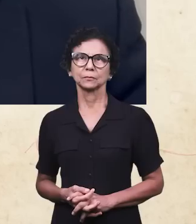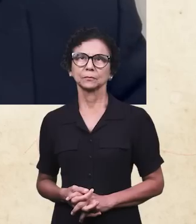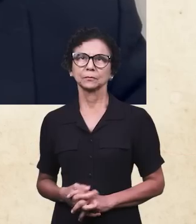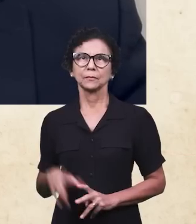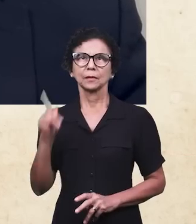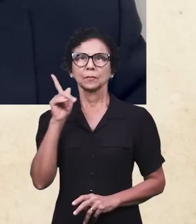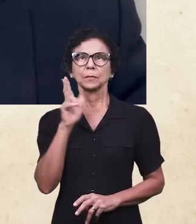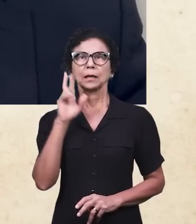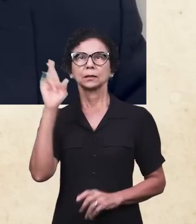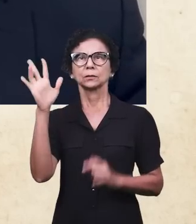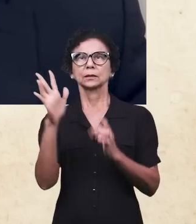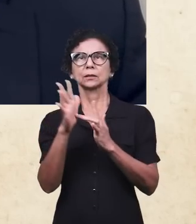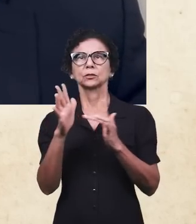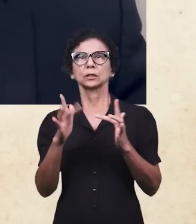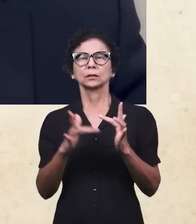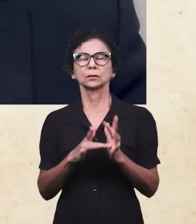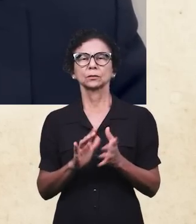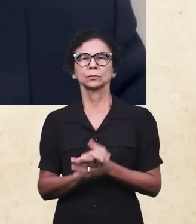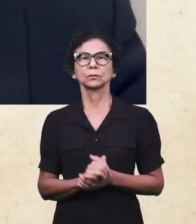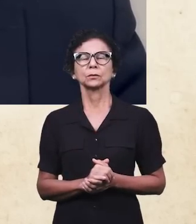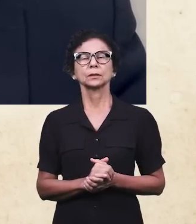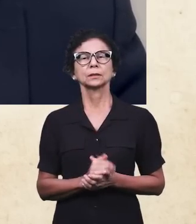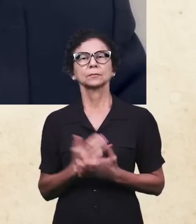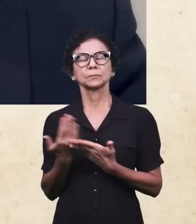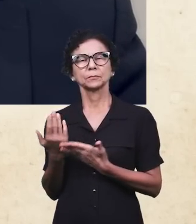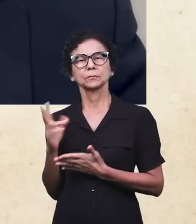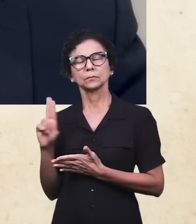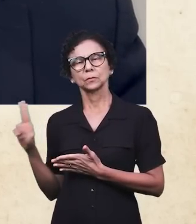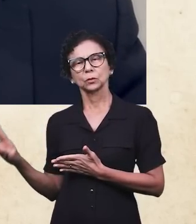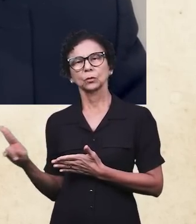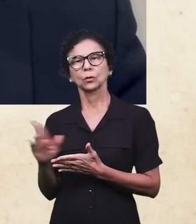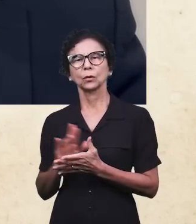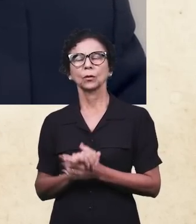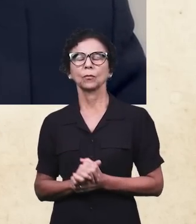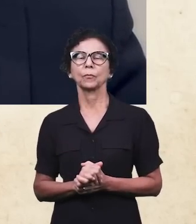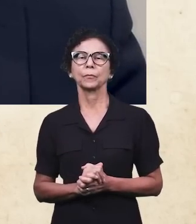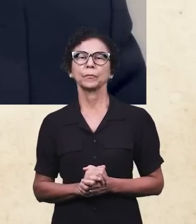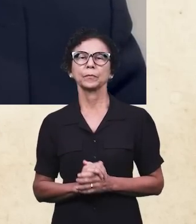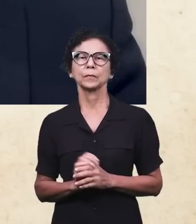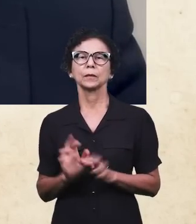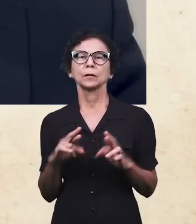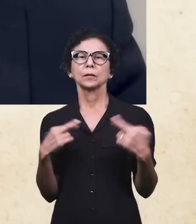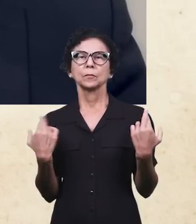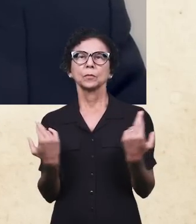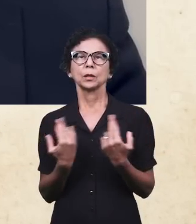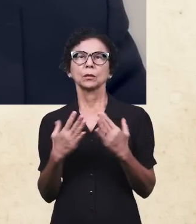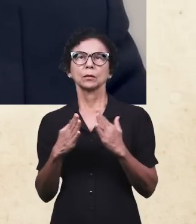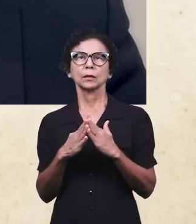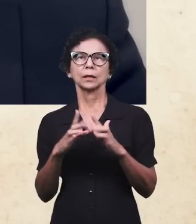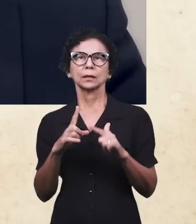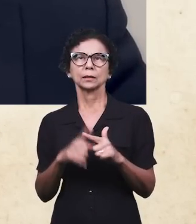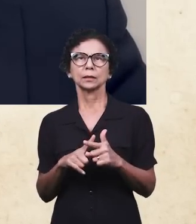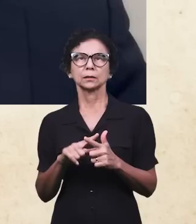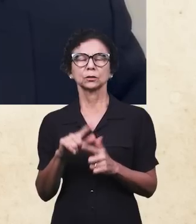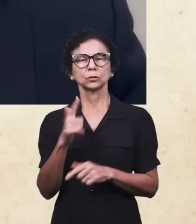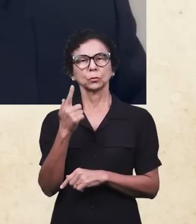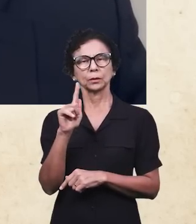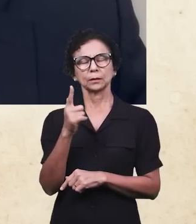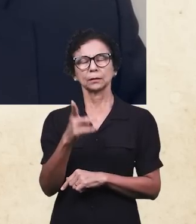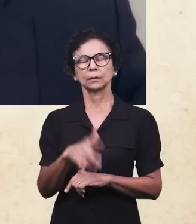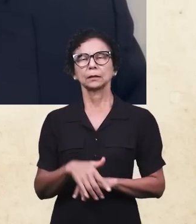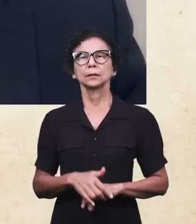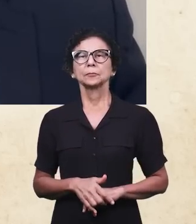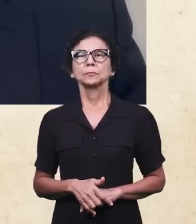Meus irmãos, a paz do Senhor Jesus. Meu nome é Neemias, eu sou da igreja do setor Bueno, do pastor Orlando Capuzzo, aqui da cidade de